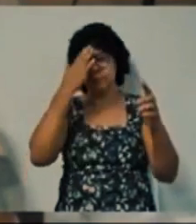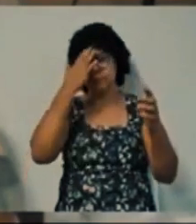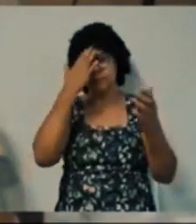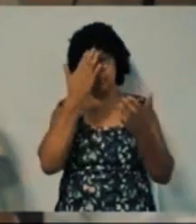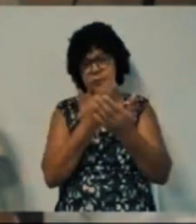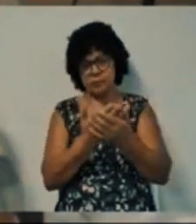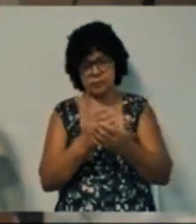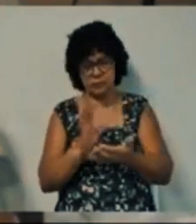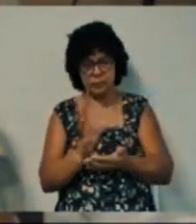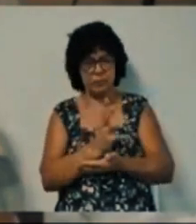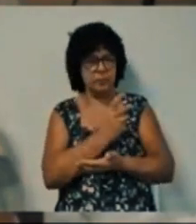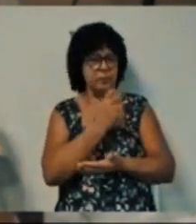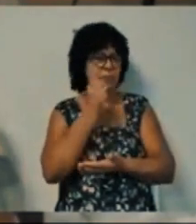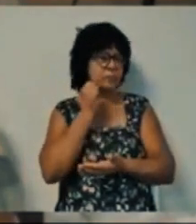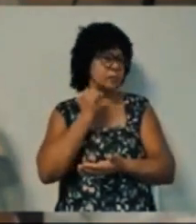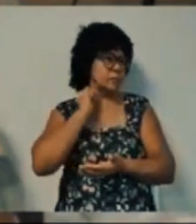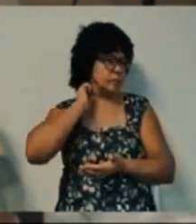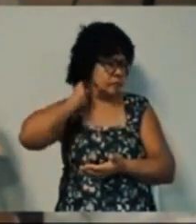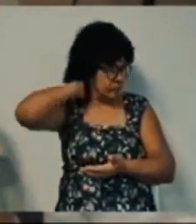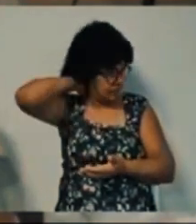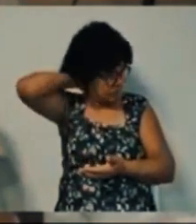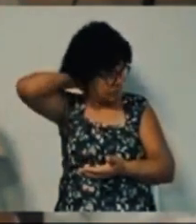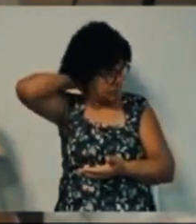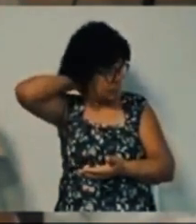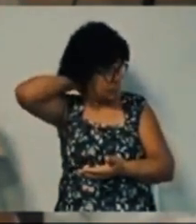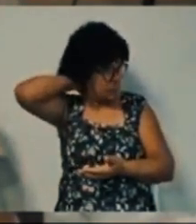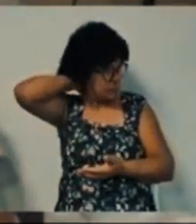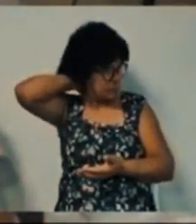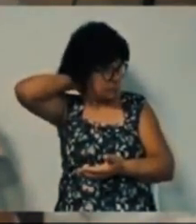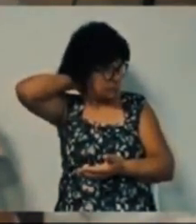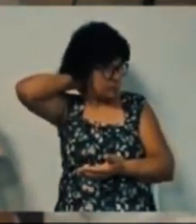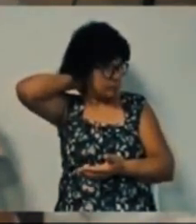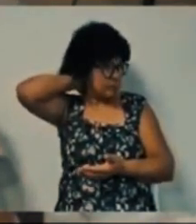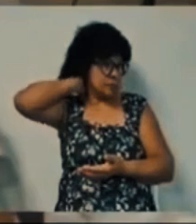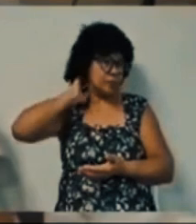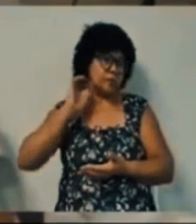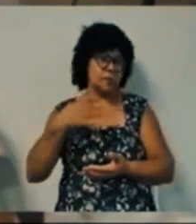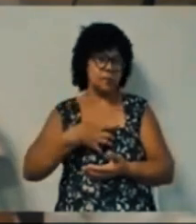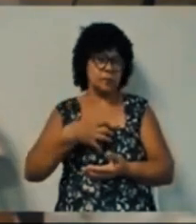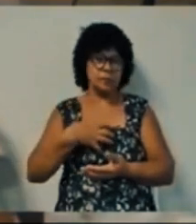aqui. Eu estou sentindo o Espírito Santo soprando aqui.